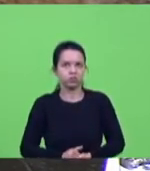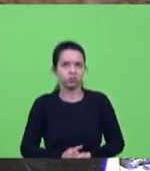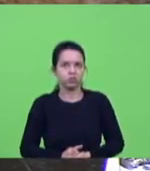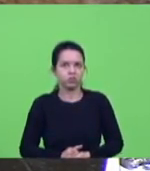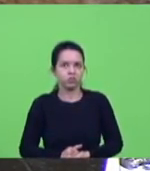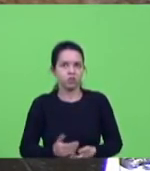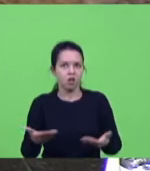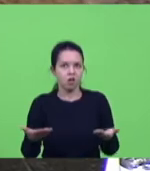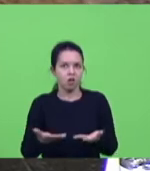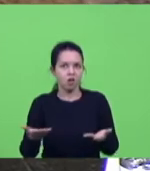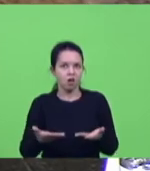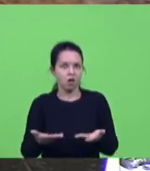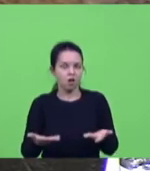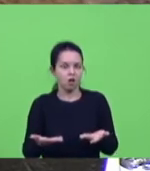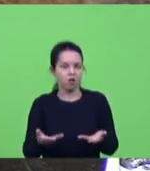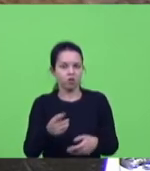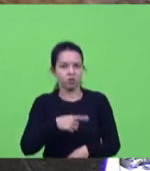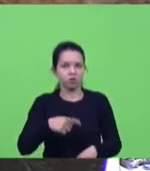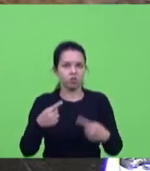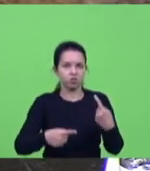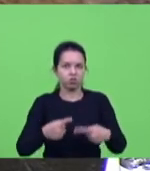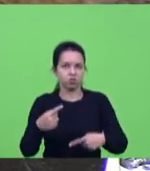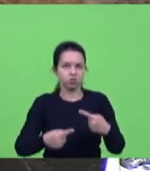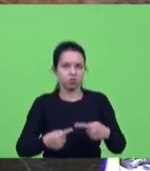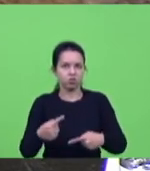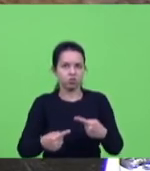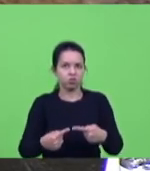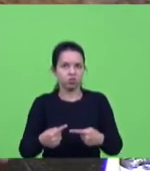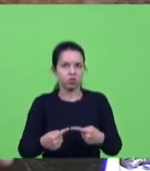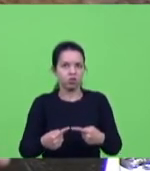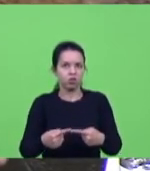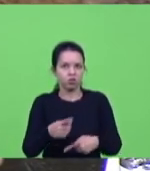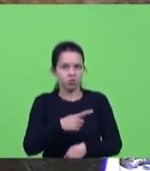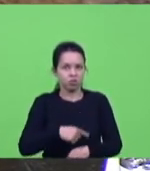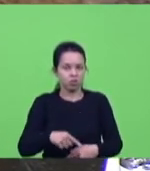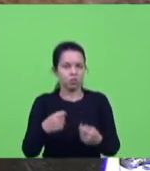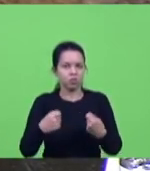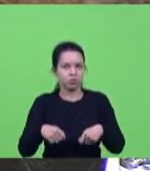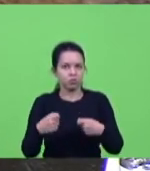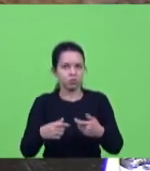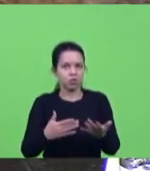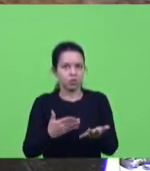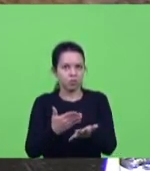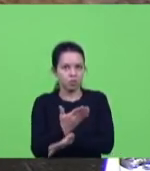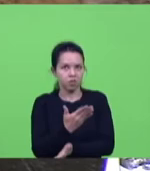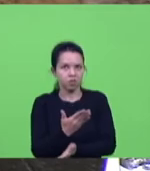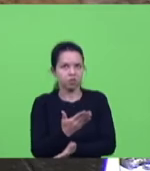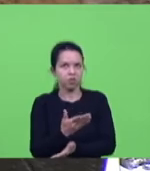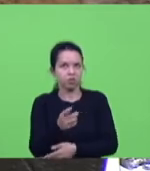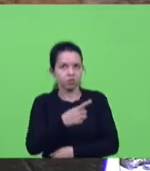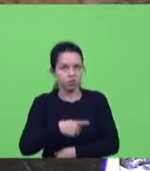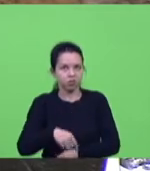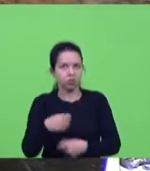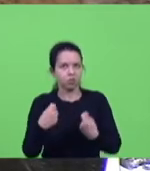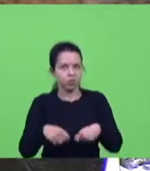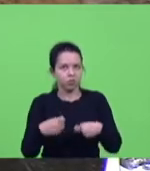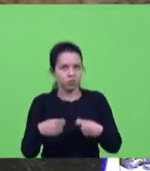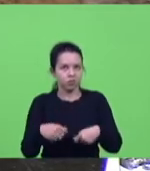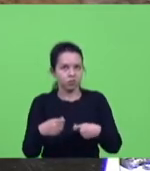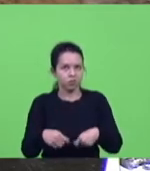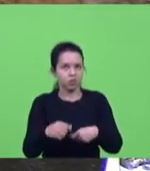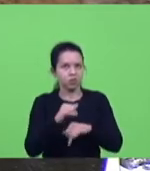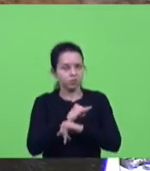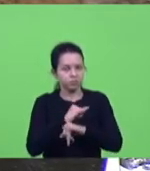E agora, hoje, nós vamos discutir isso aqui. Então, deputados, nós precisamos aprovar isso. Nós temos que dar o nosso recado à